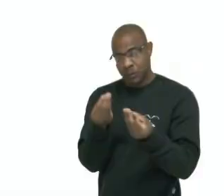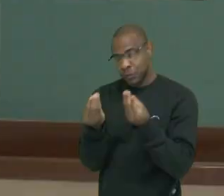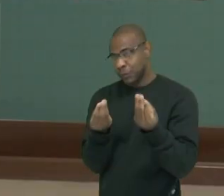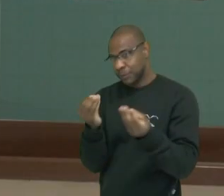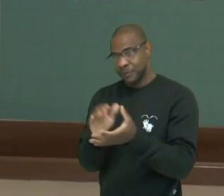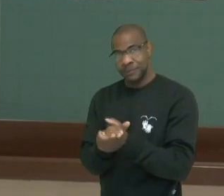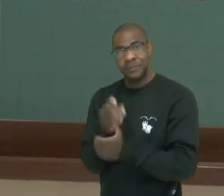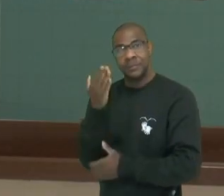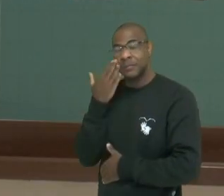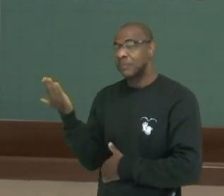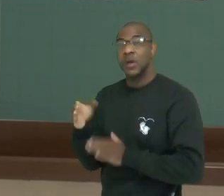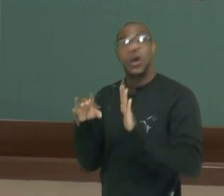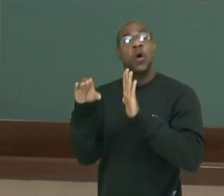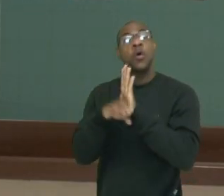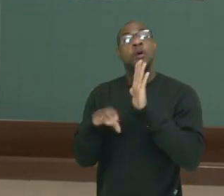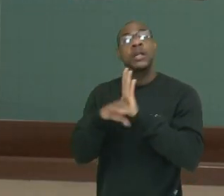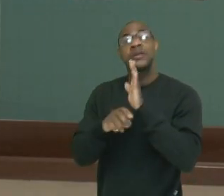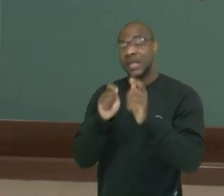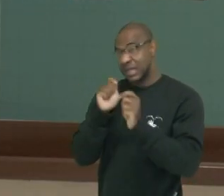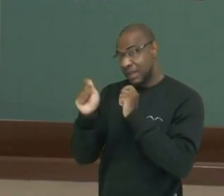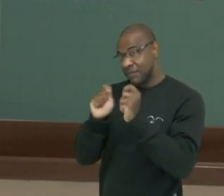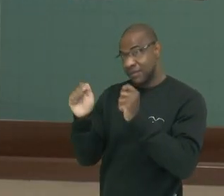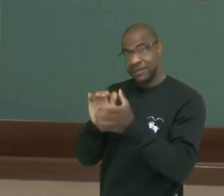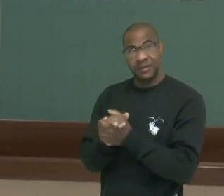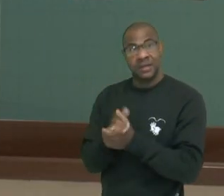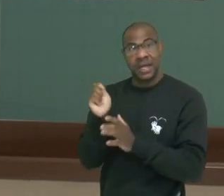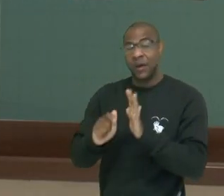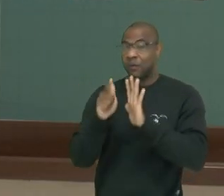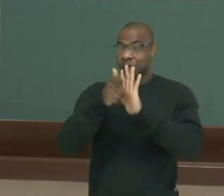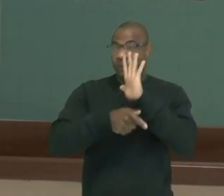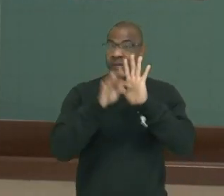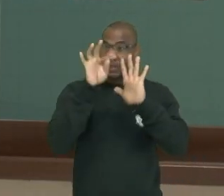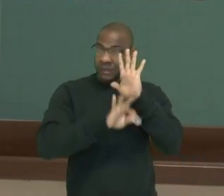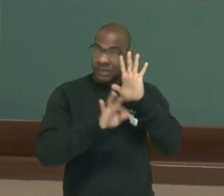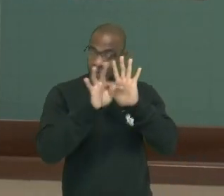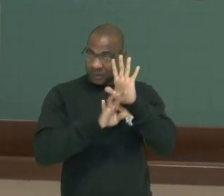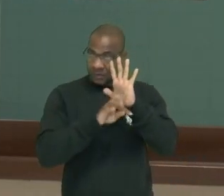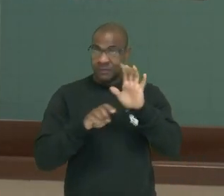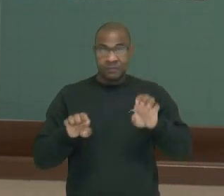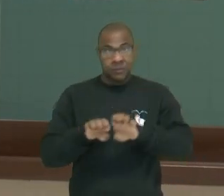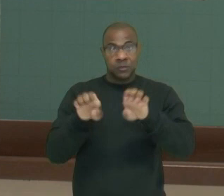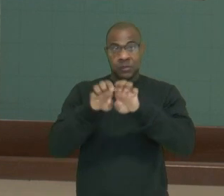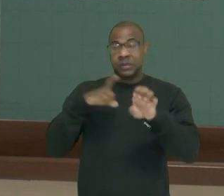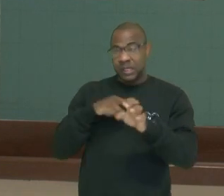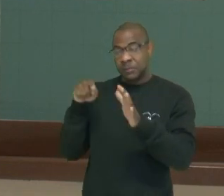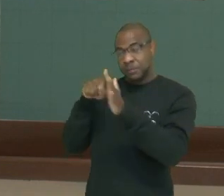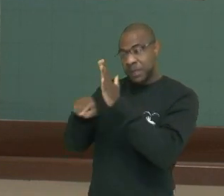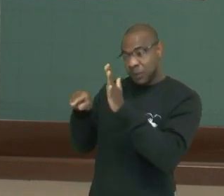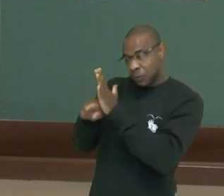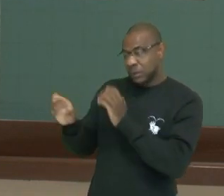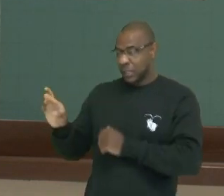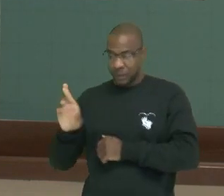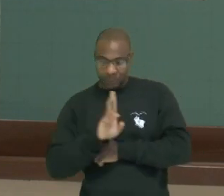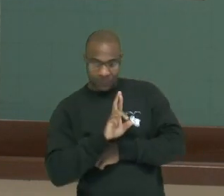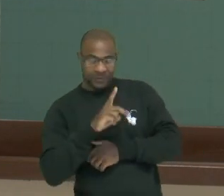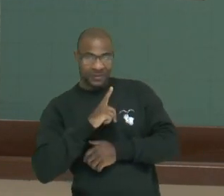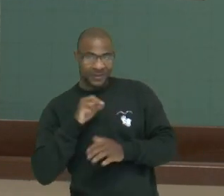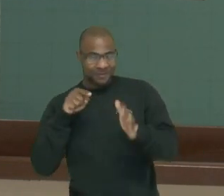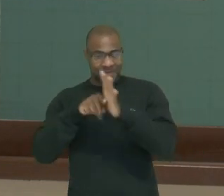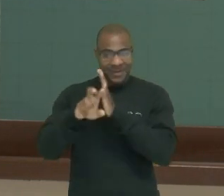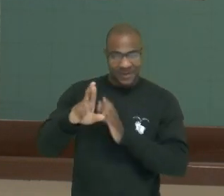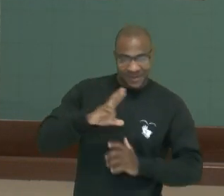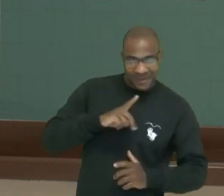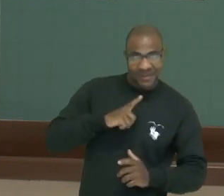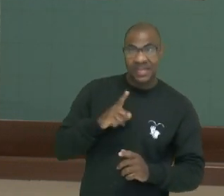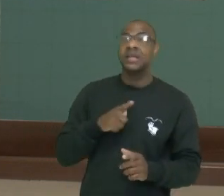Vejamos uma definição de entrevista. É um gênero textual que se estrutura em perguntas e respostas, tem origem na